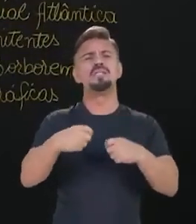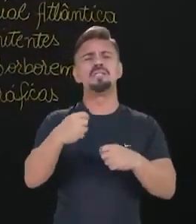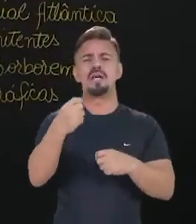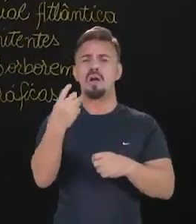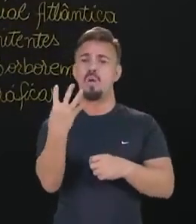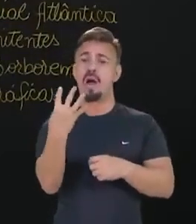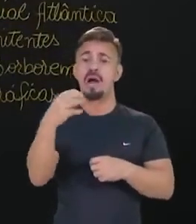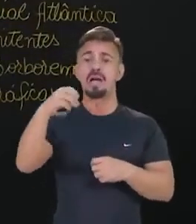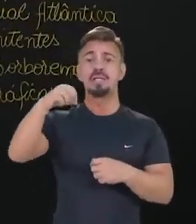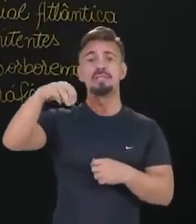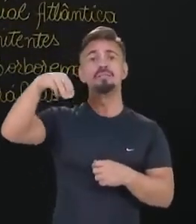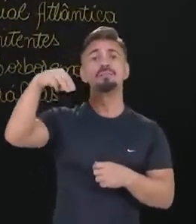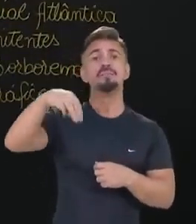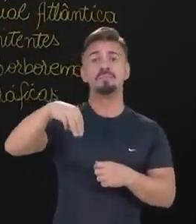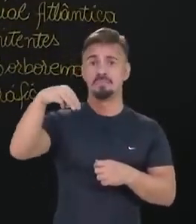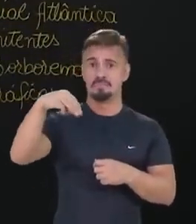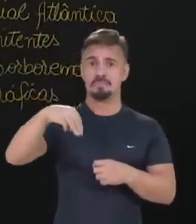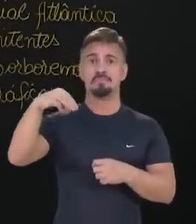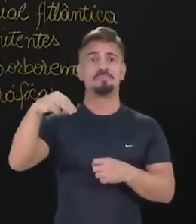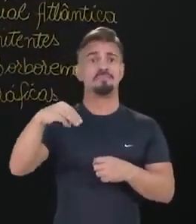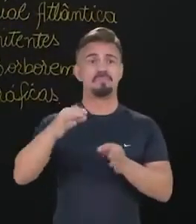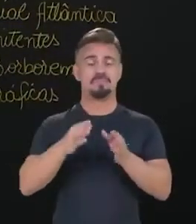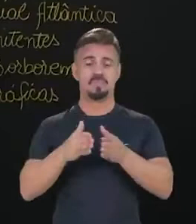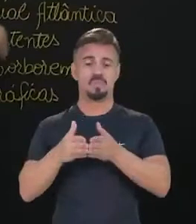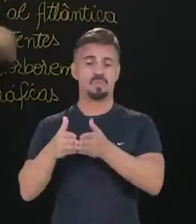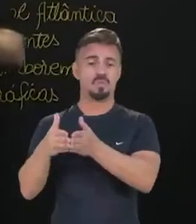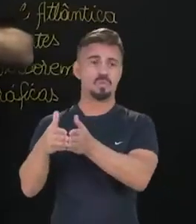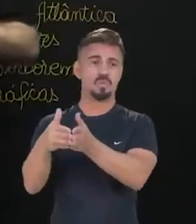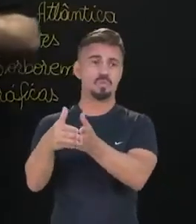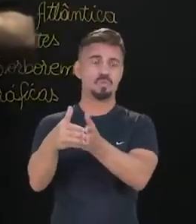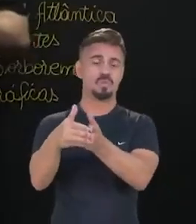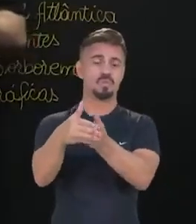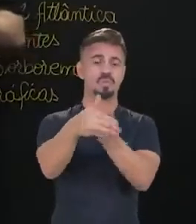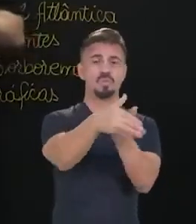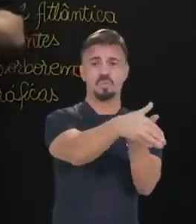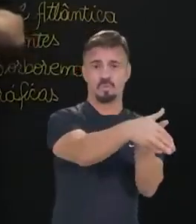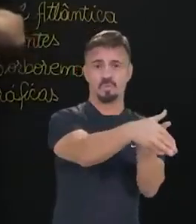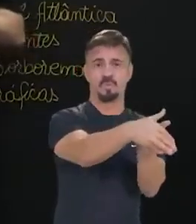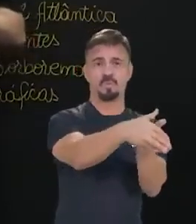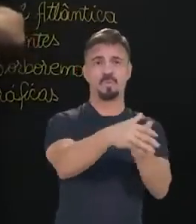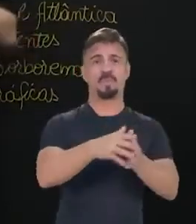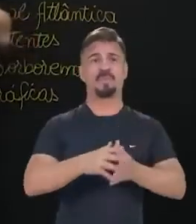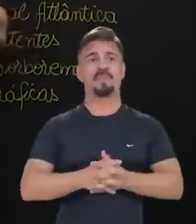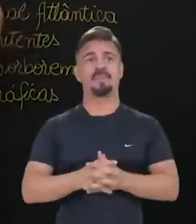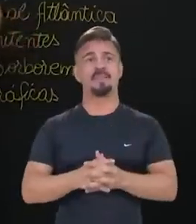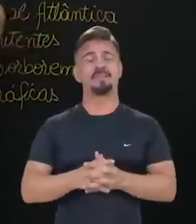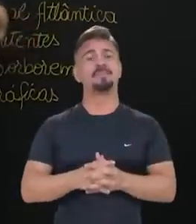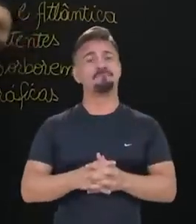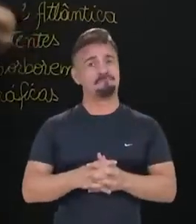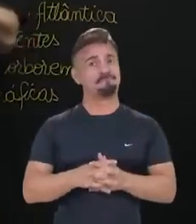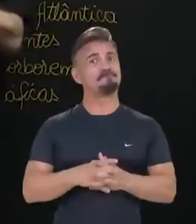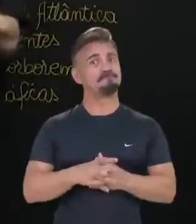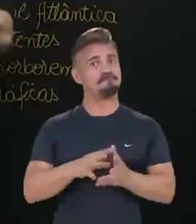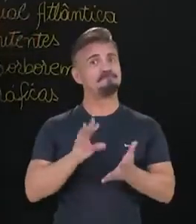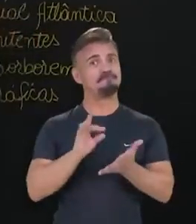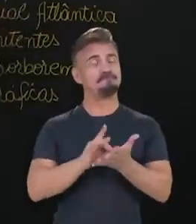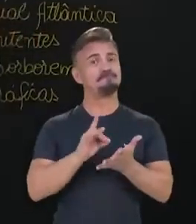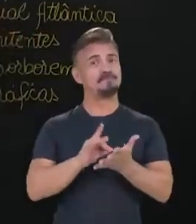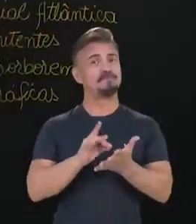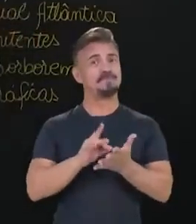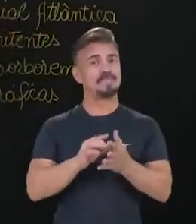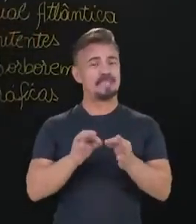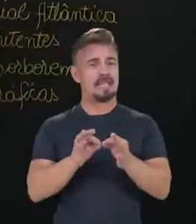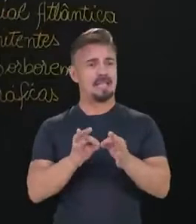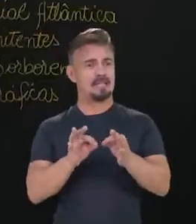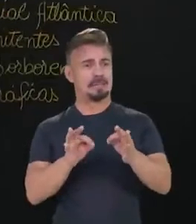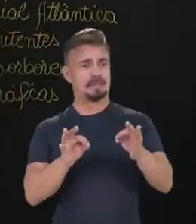menos 40 minutos para passar de uma margem para outra. Para vocês terem uma ideia da imponência